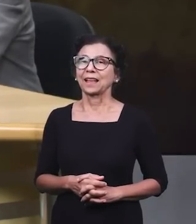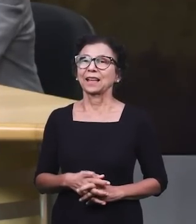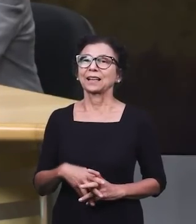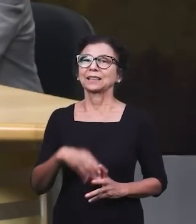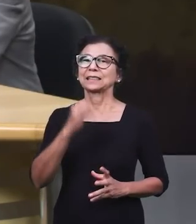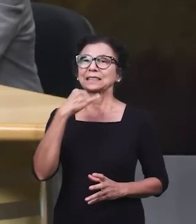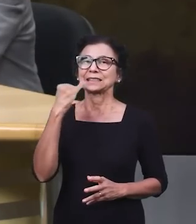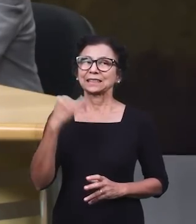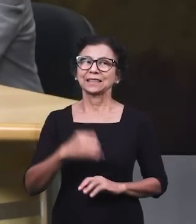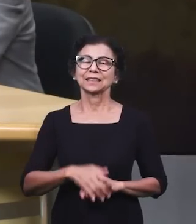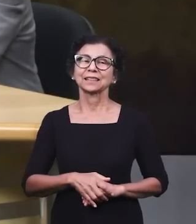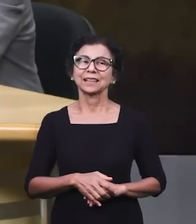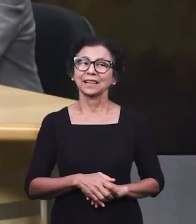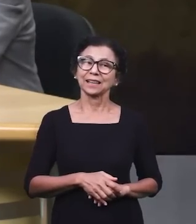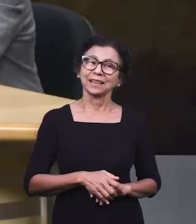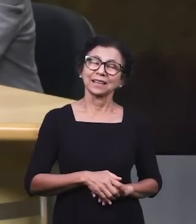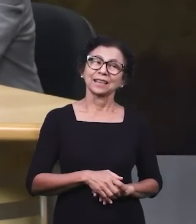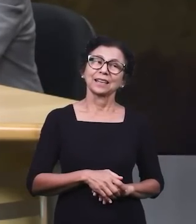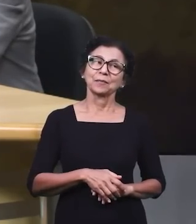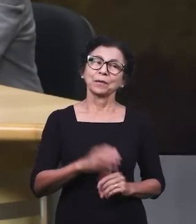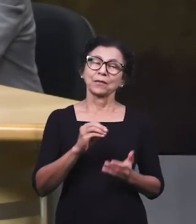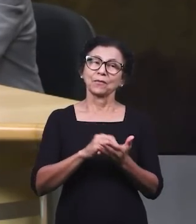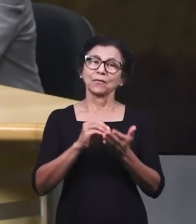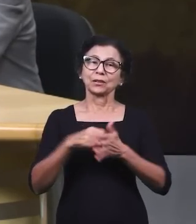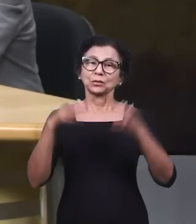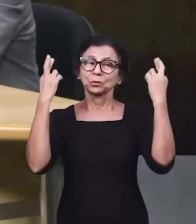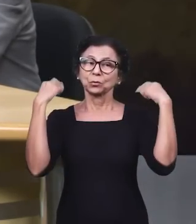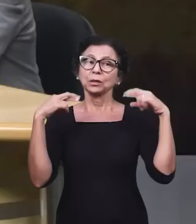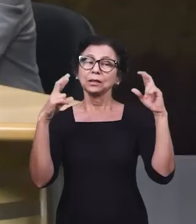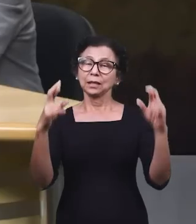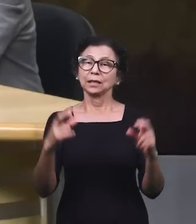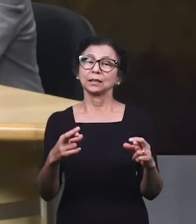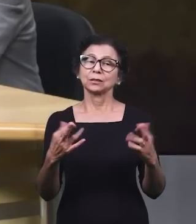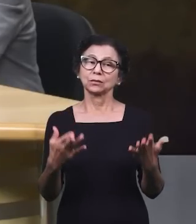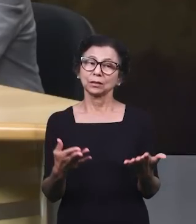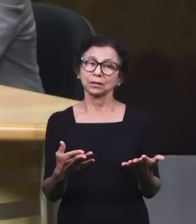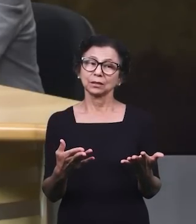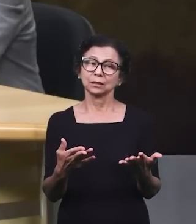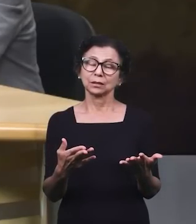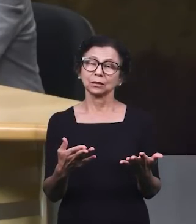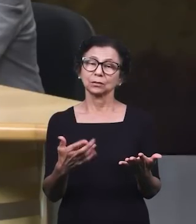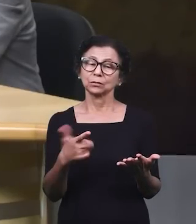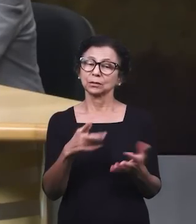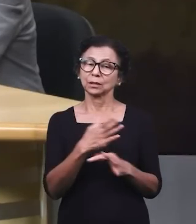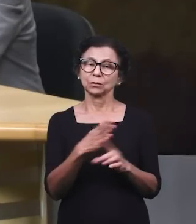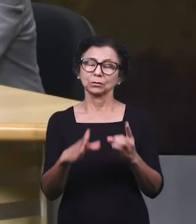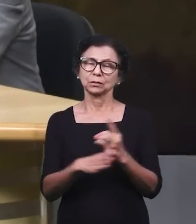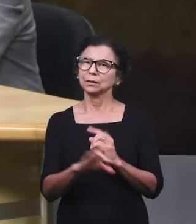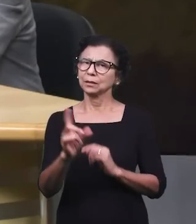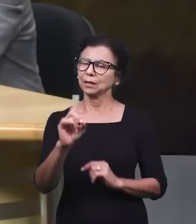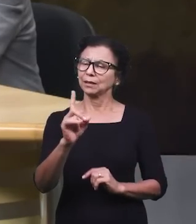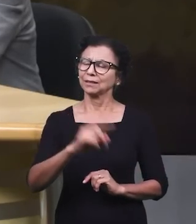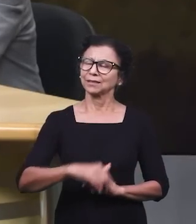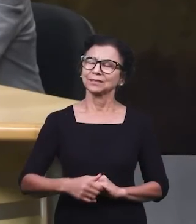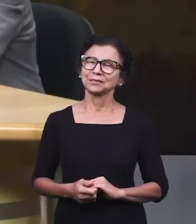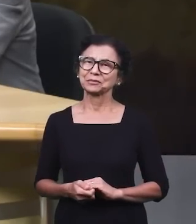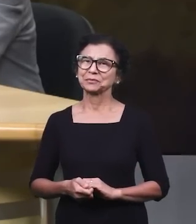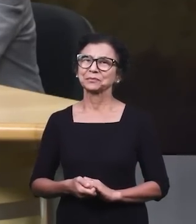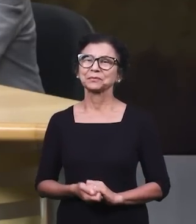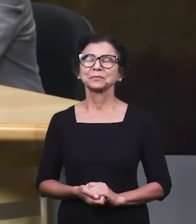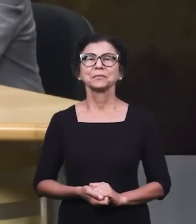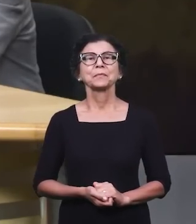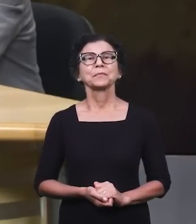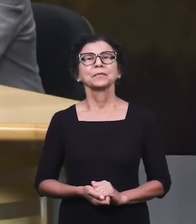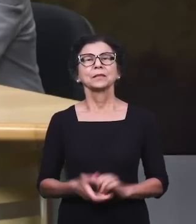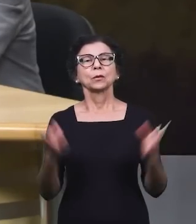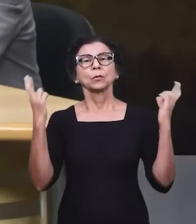Sem o cordeiro não tem culto não. É o ensino para nós hoje, né? para a nossa vida, para a nossa casa. O Cordeiro tem que